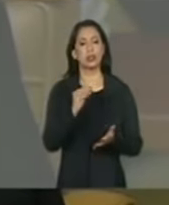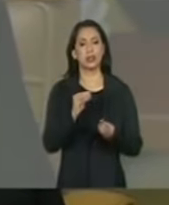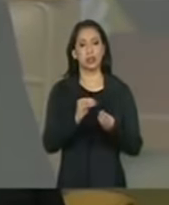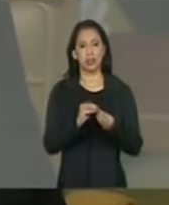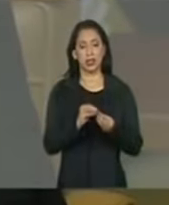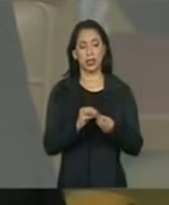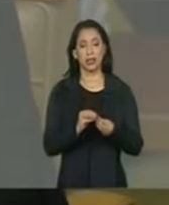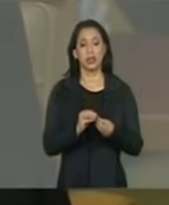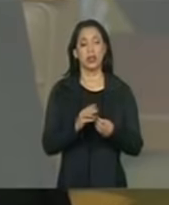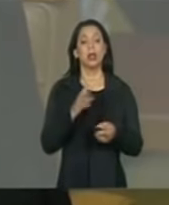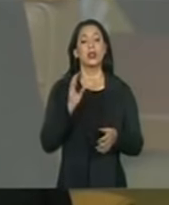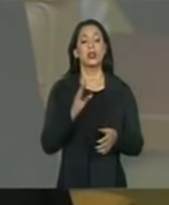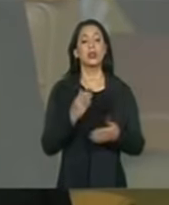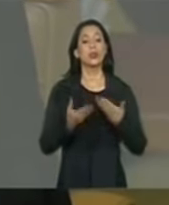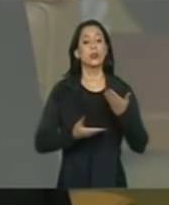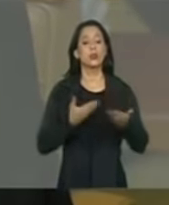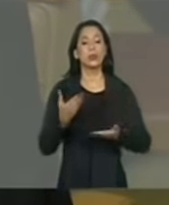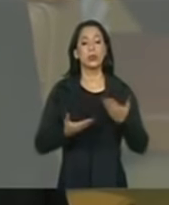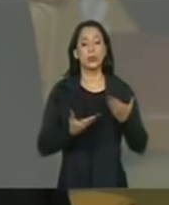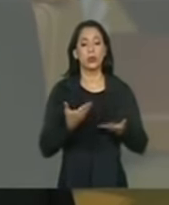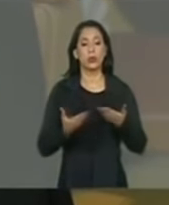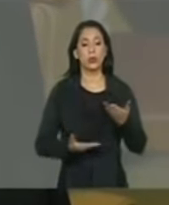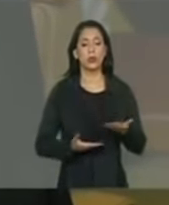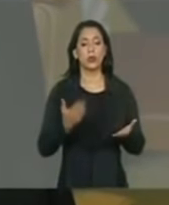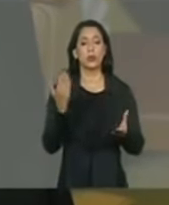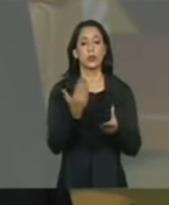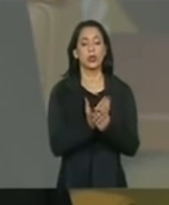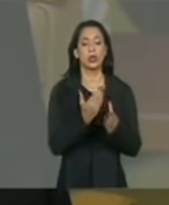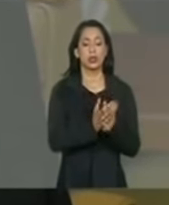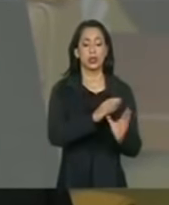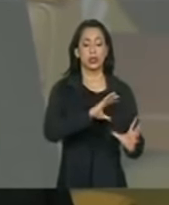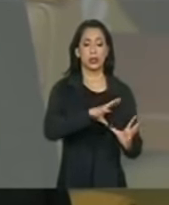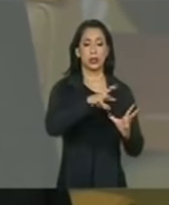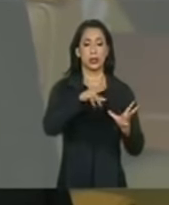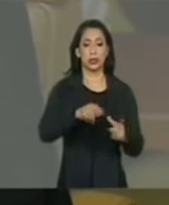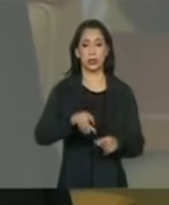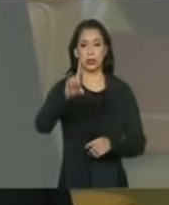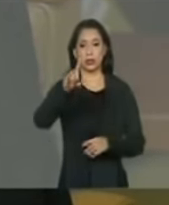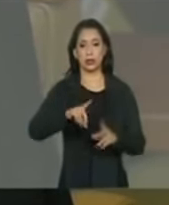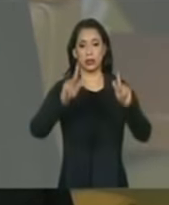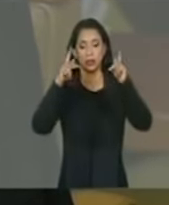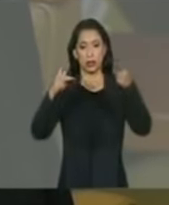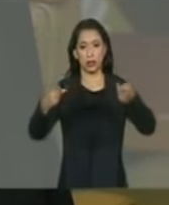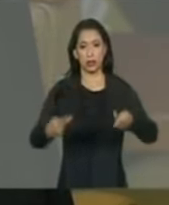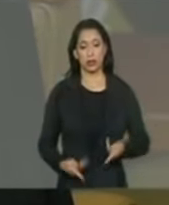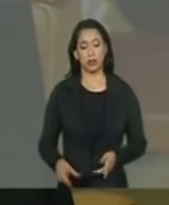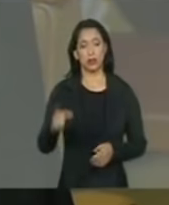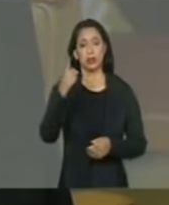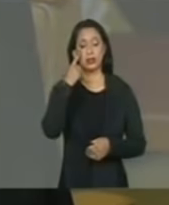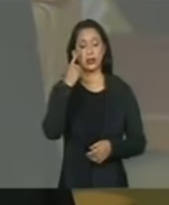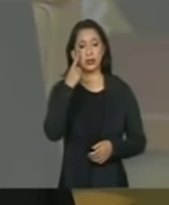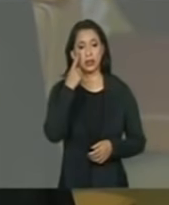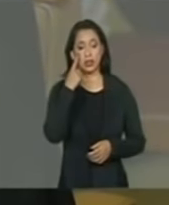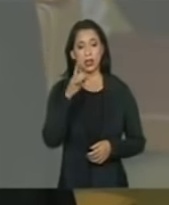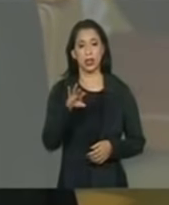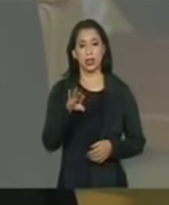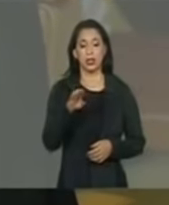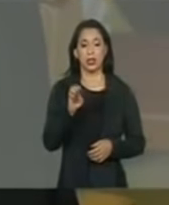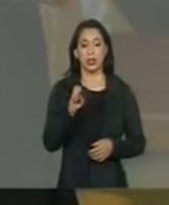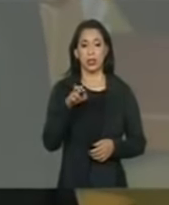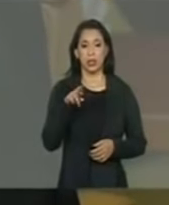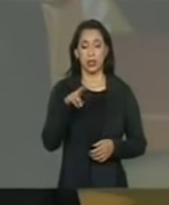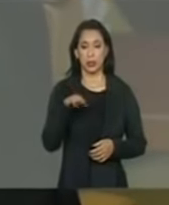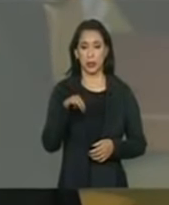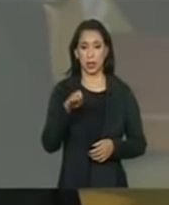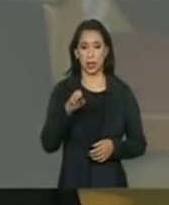no âmbito dos tratados internacionais de direitos humanos devem observar um princípio hermenêutico básico